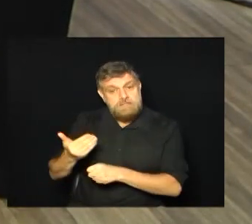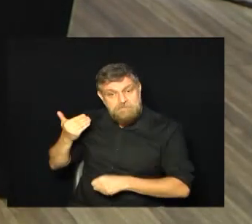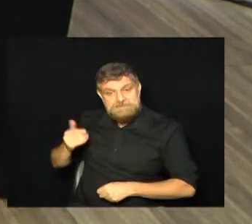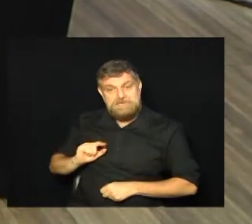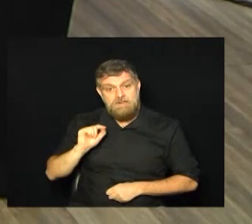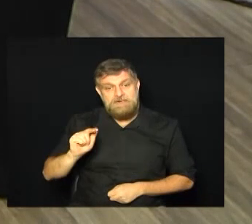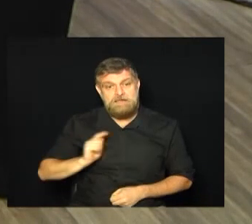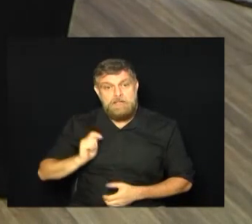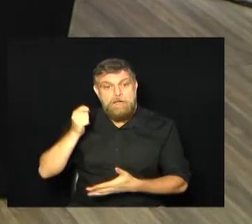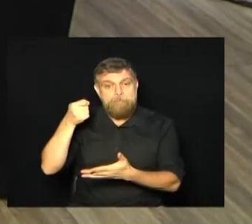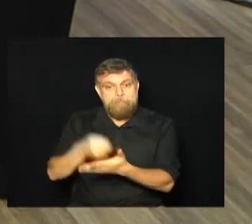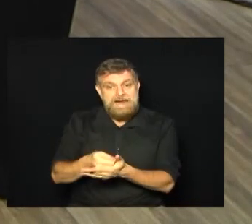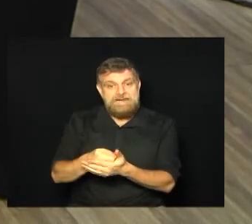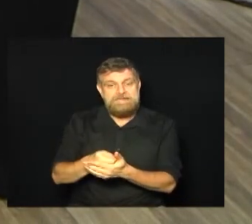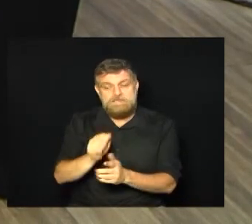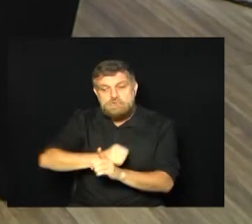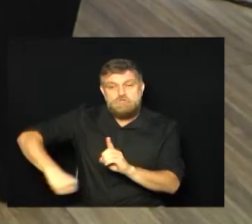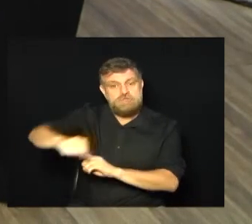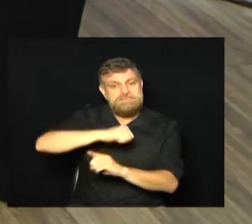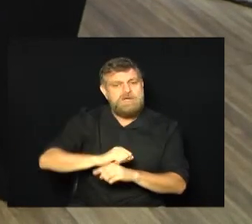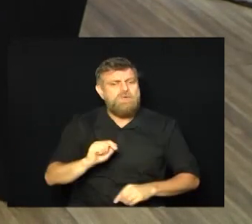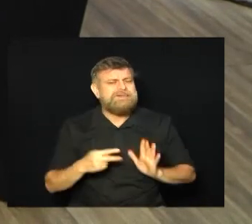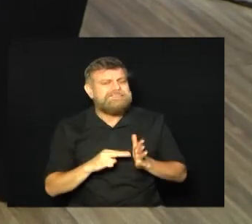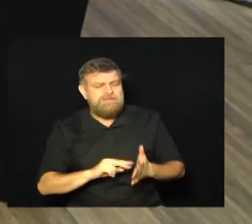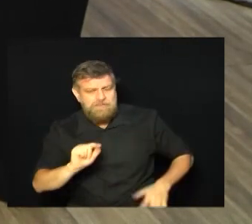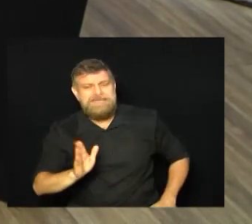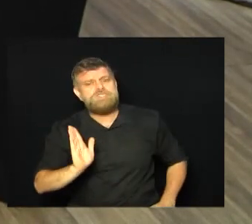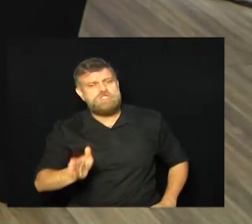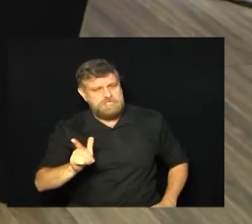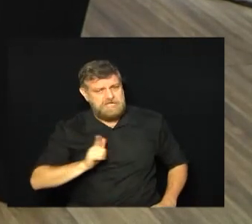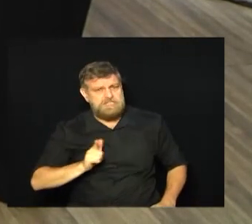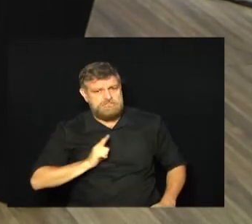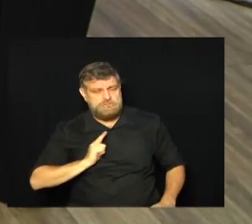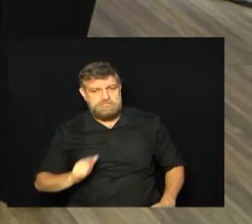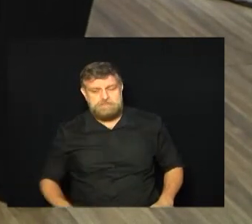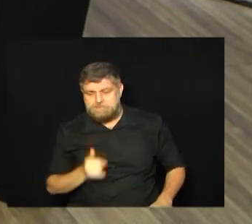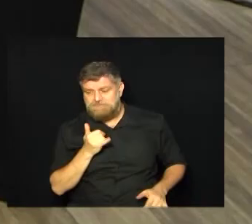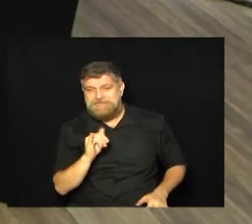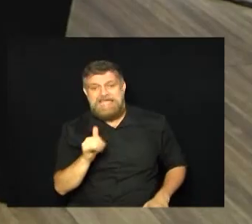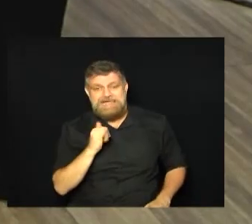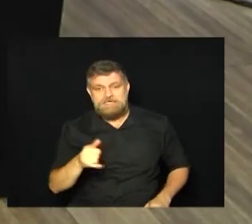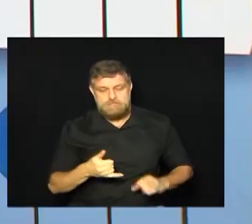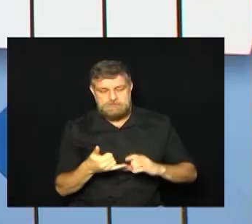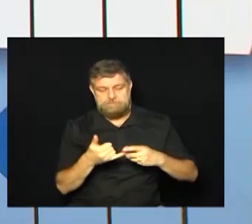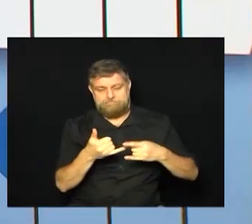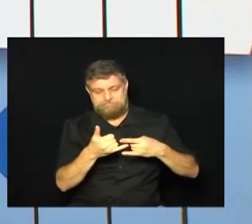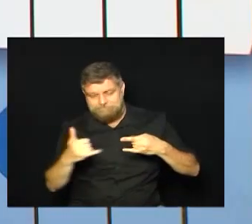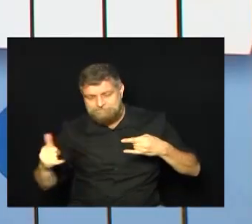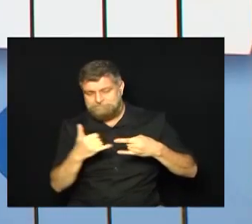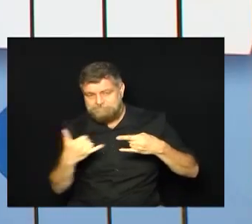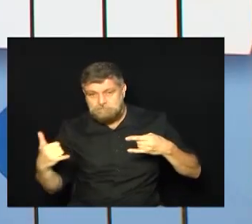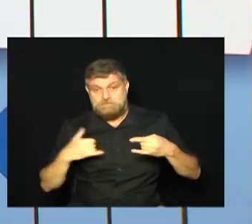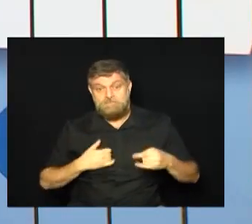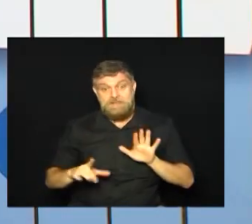a tarifa social. A tarifa social já existia para as contas de energia elétrica, mas de acordo com a